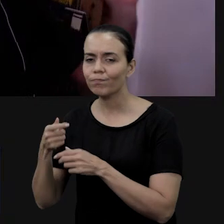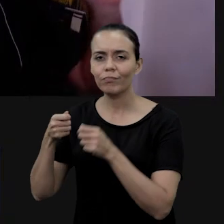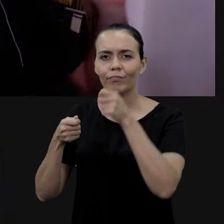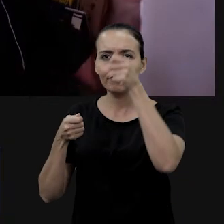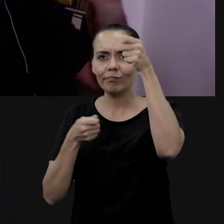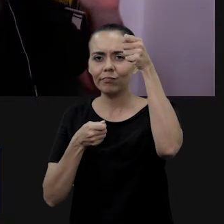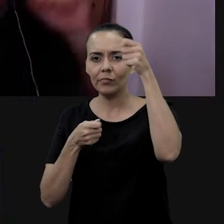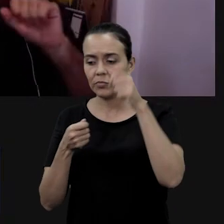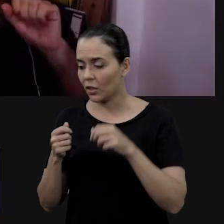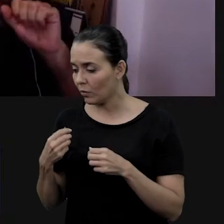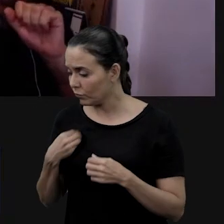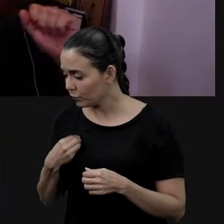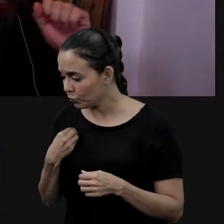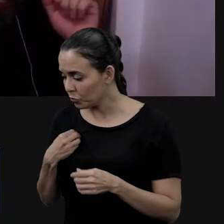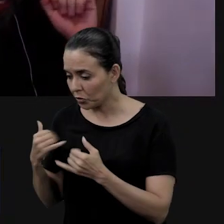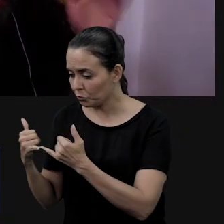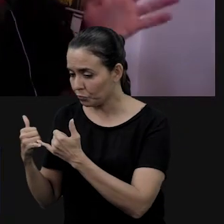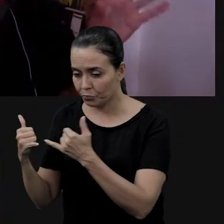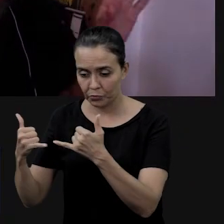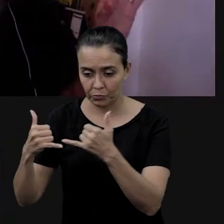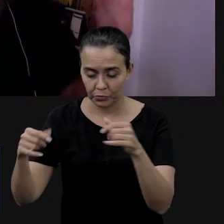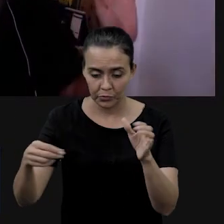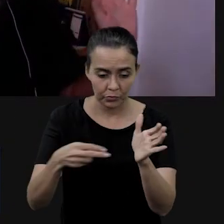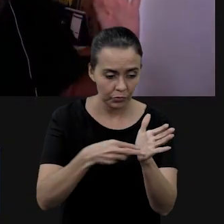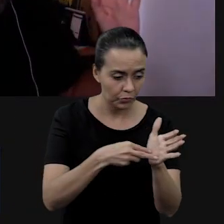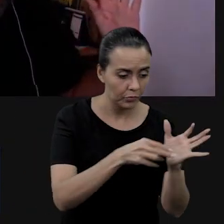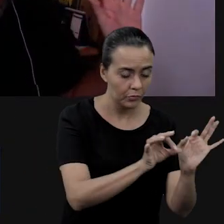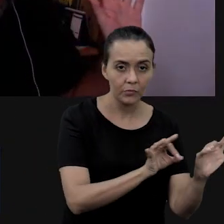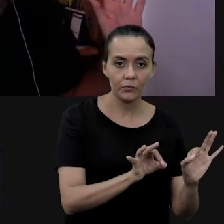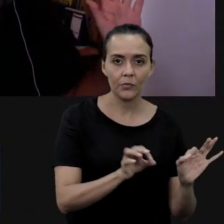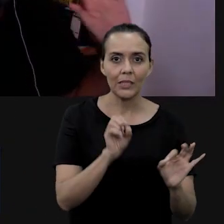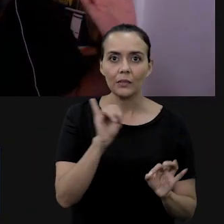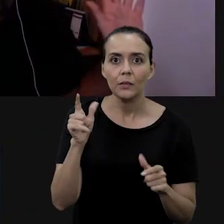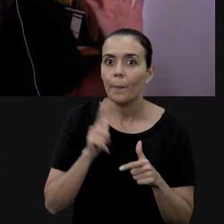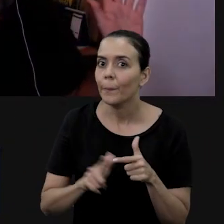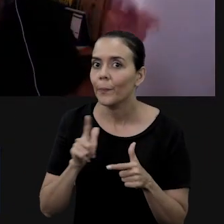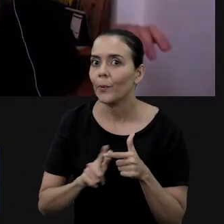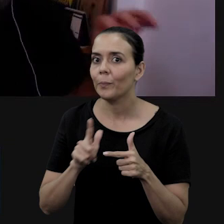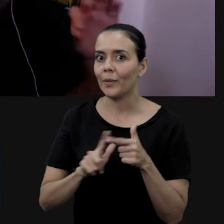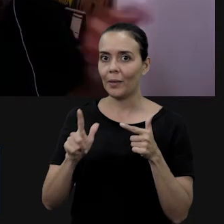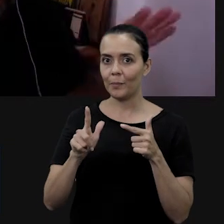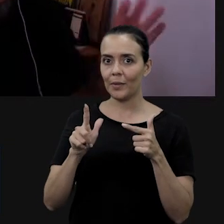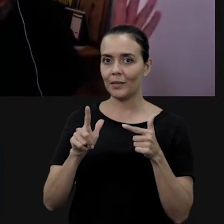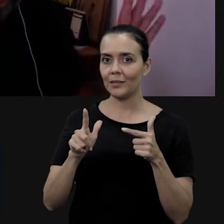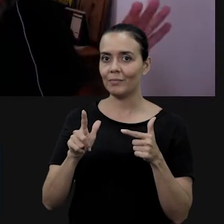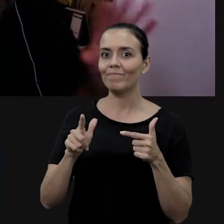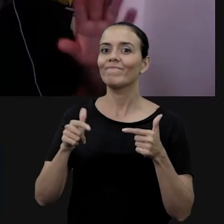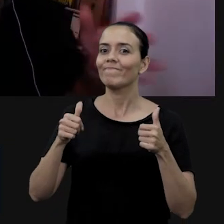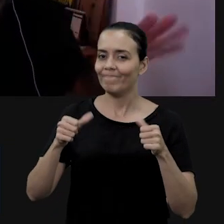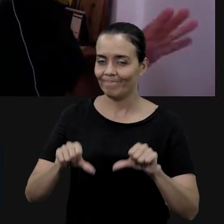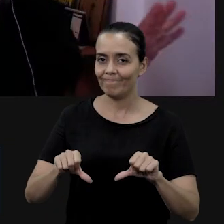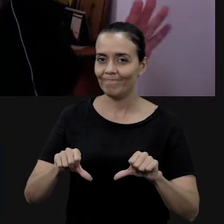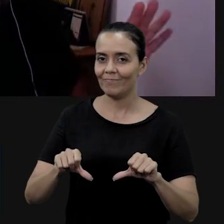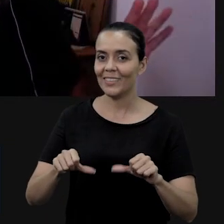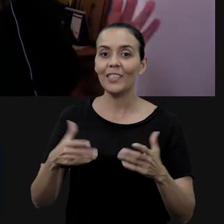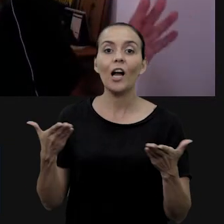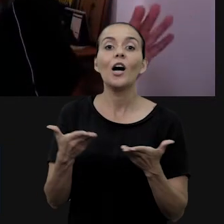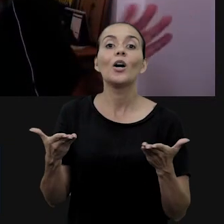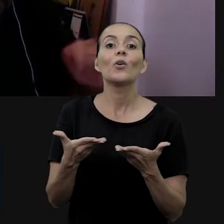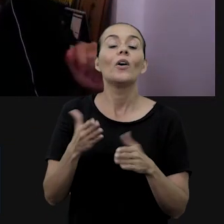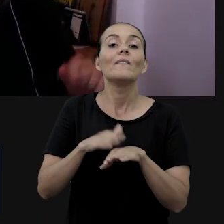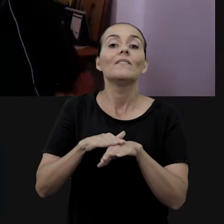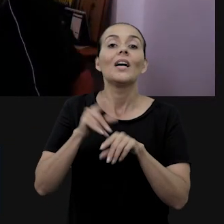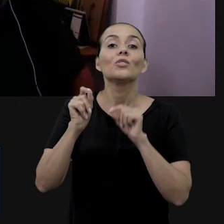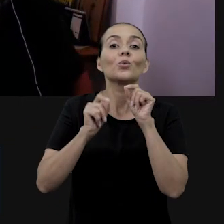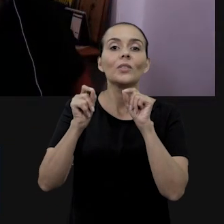conforto, fazendo o microfone, ela, ok, está tudo funcionando, maravilha. No momento que der um pau ali, um